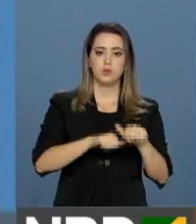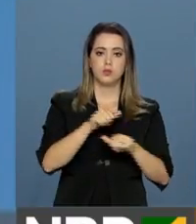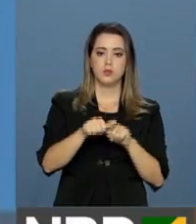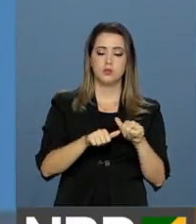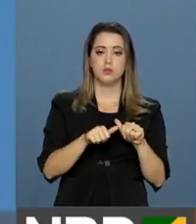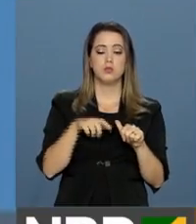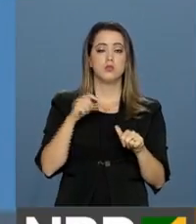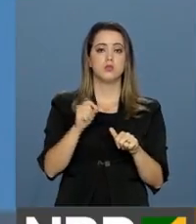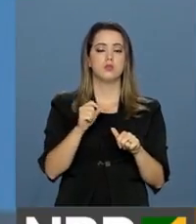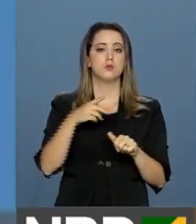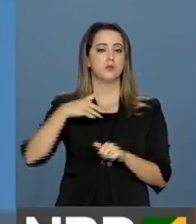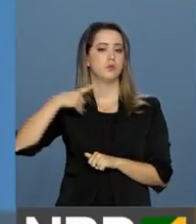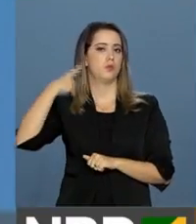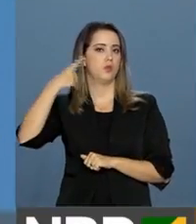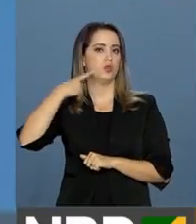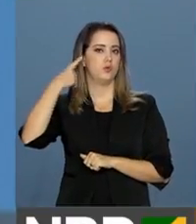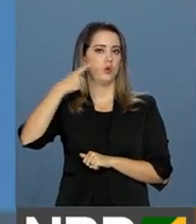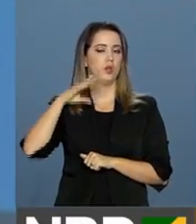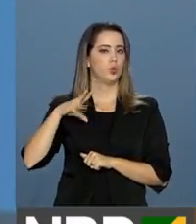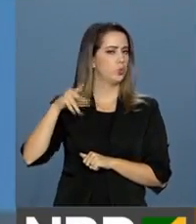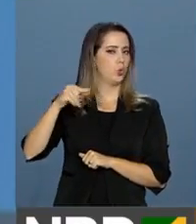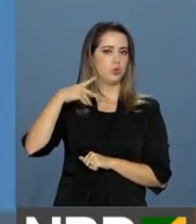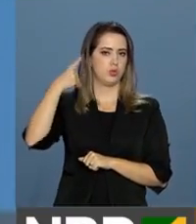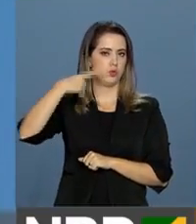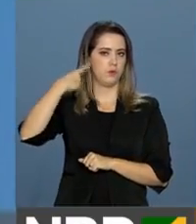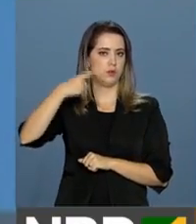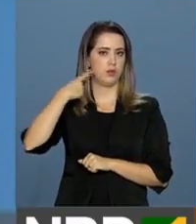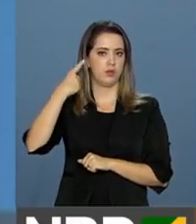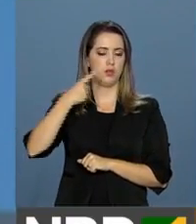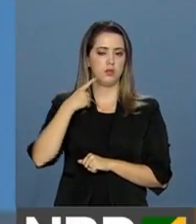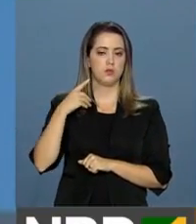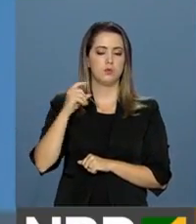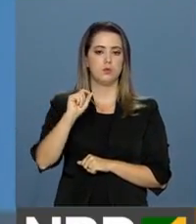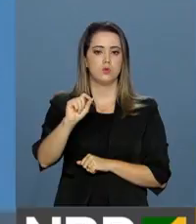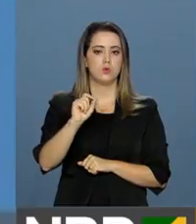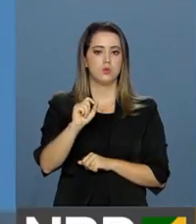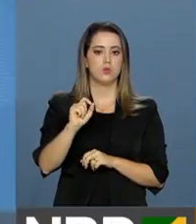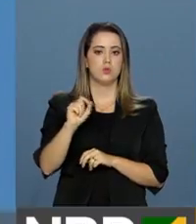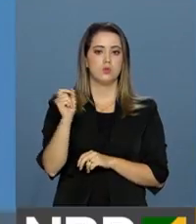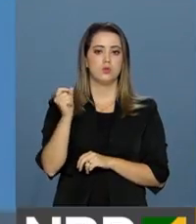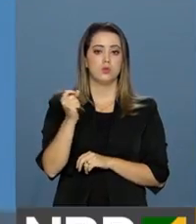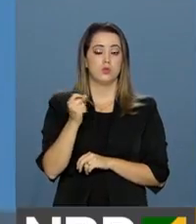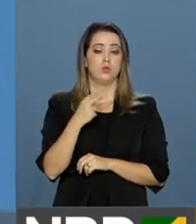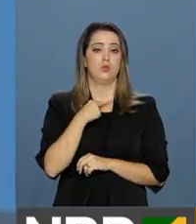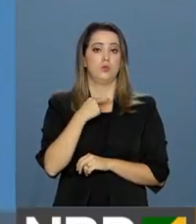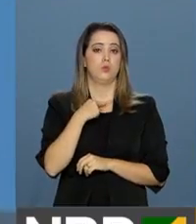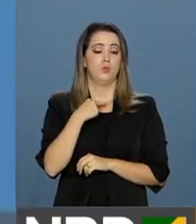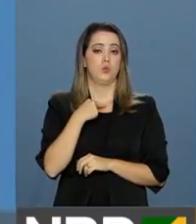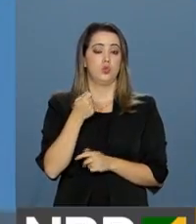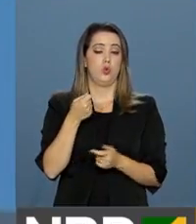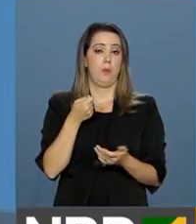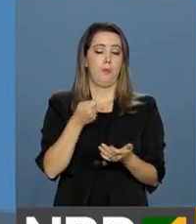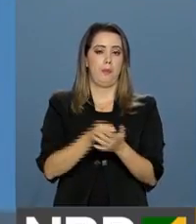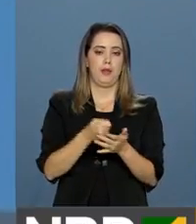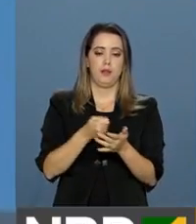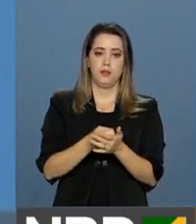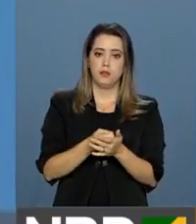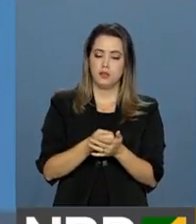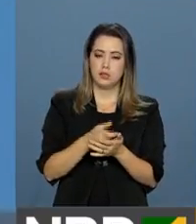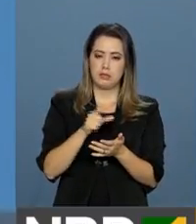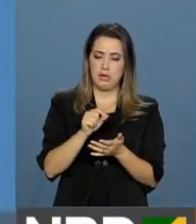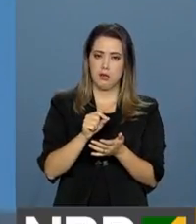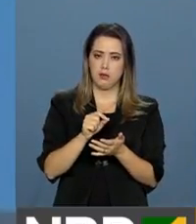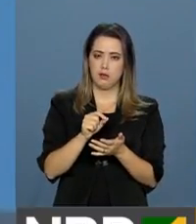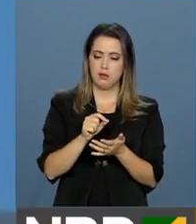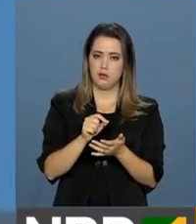advogado o advogado-geral inviolável por seus atos e manifestações no exercício da sua